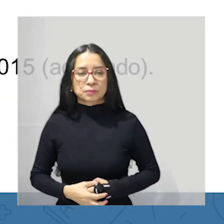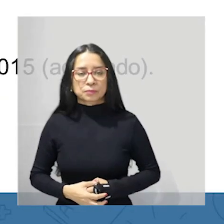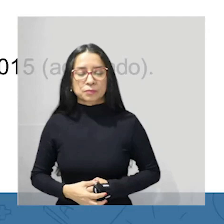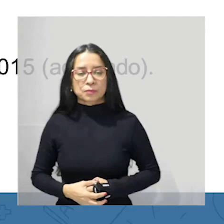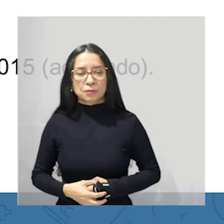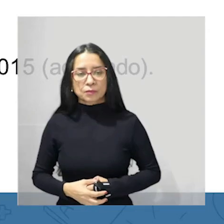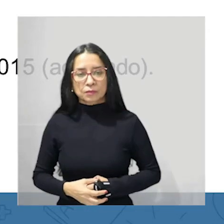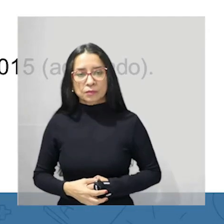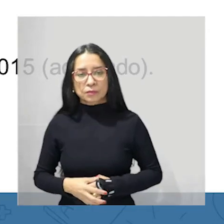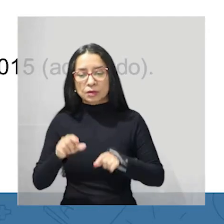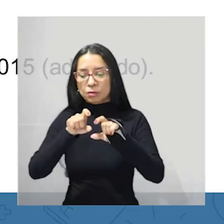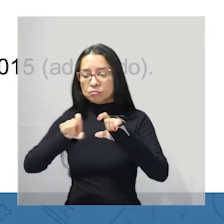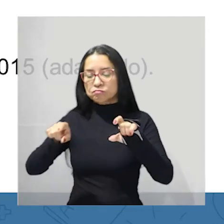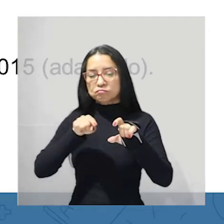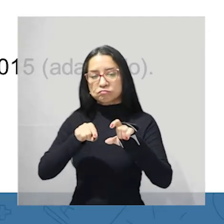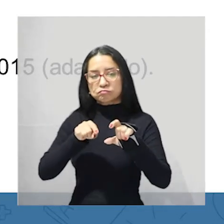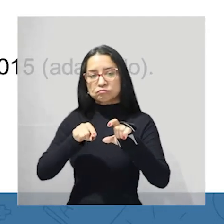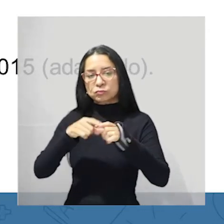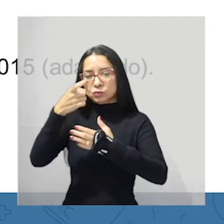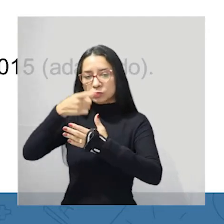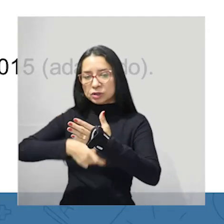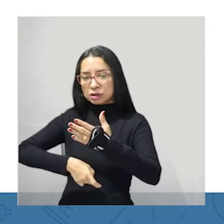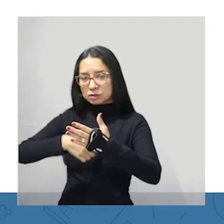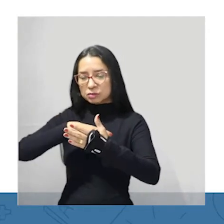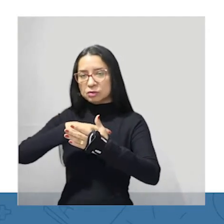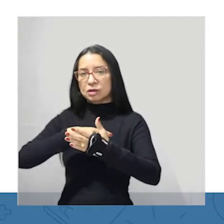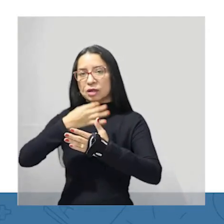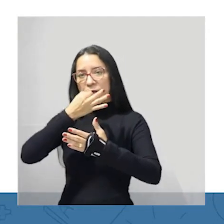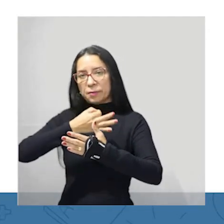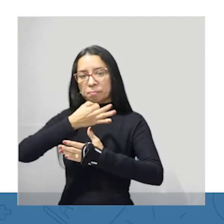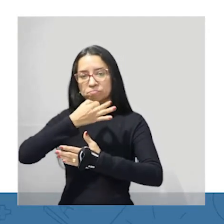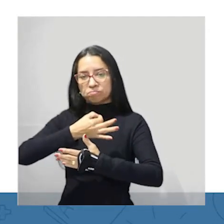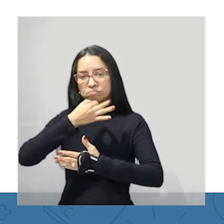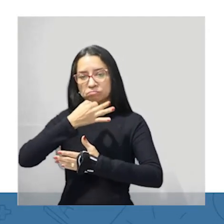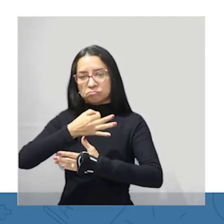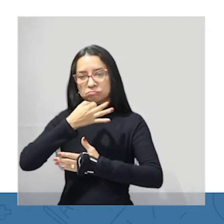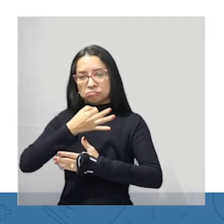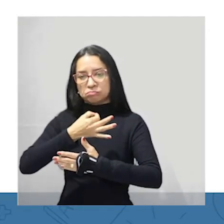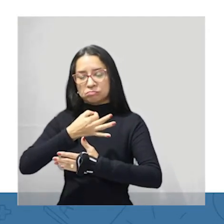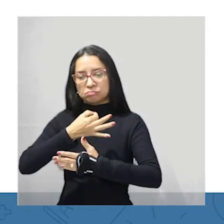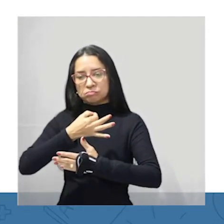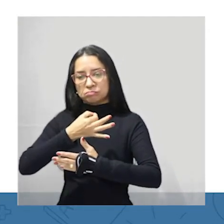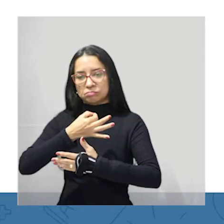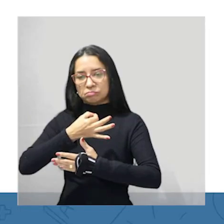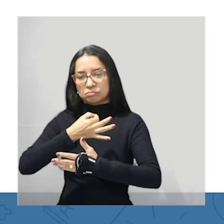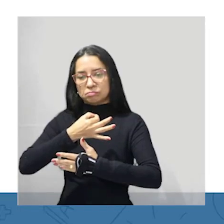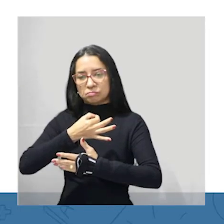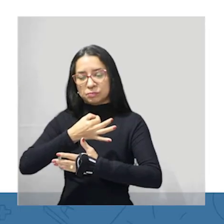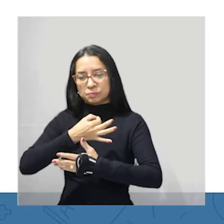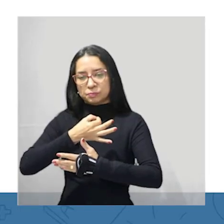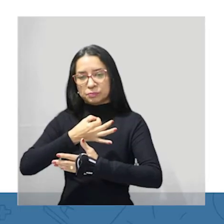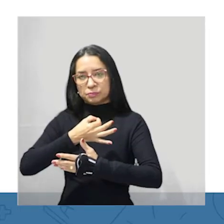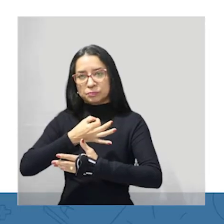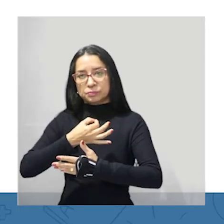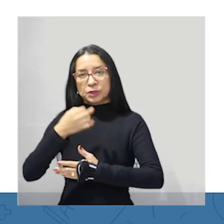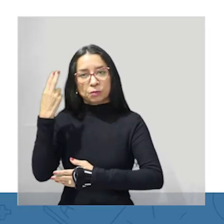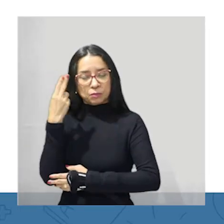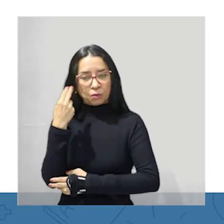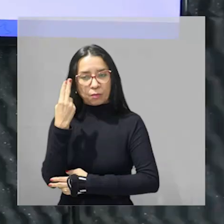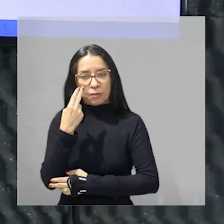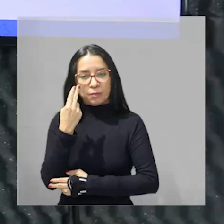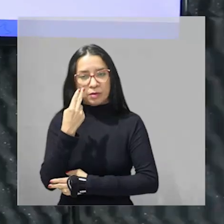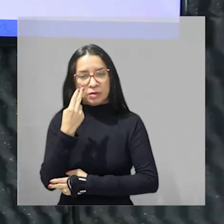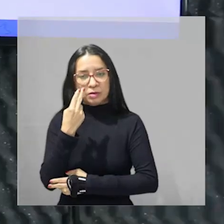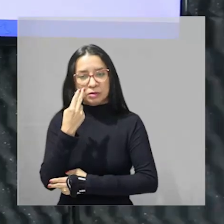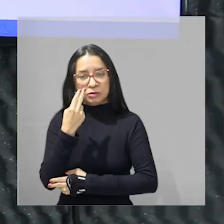O comando diz o seguinte, ele é bem curto. No texto, há uma crítica. Olha aí, ponto importante. Normalmente,